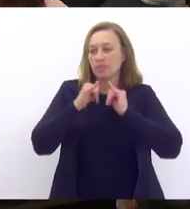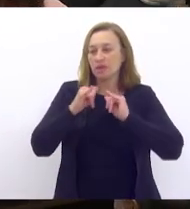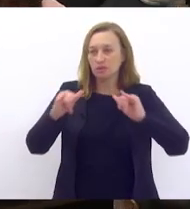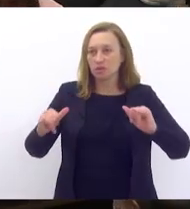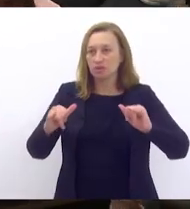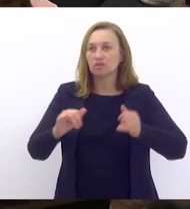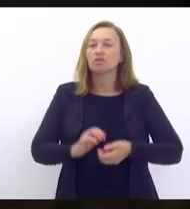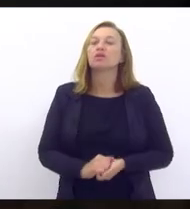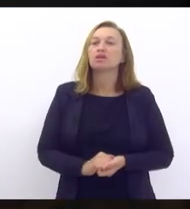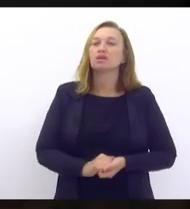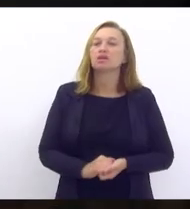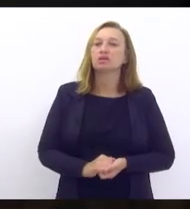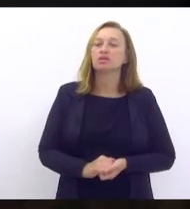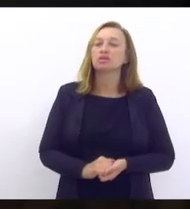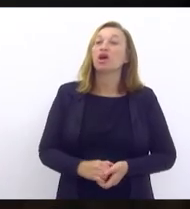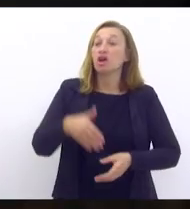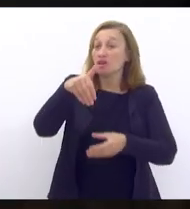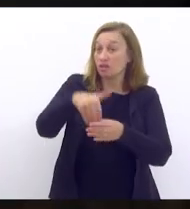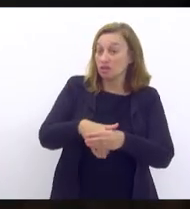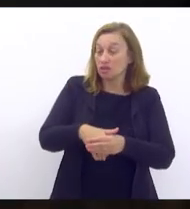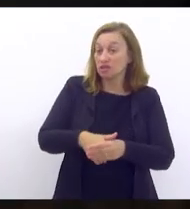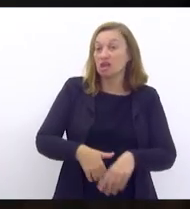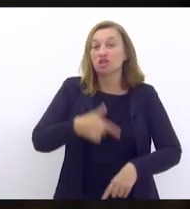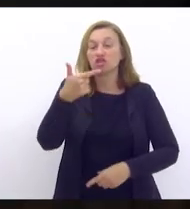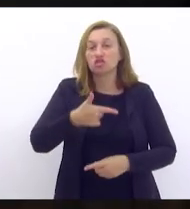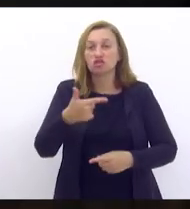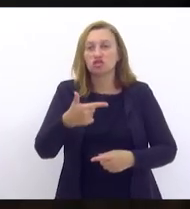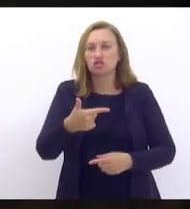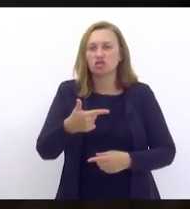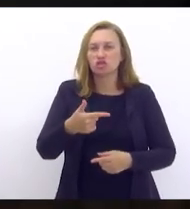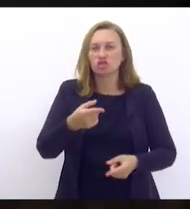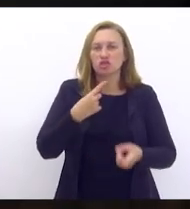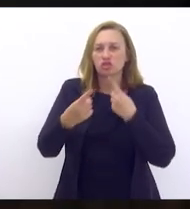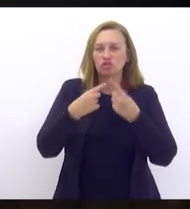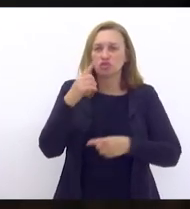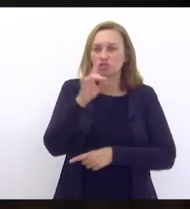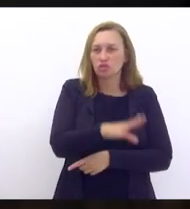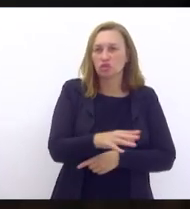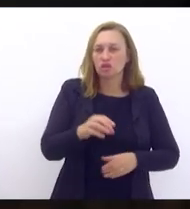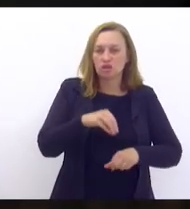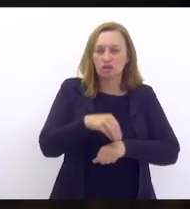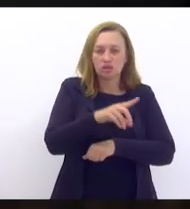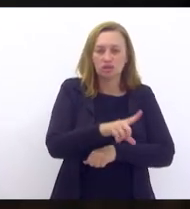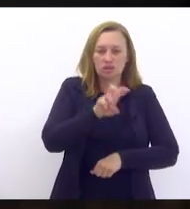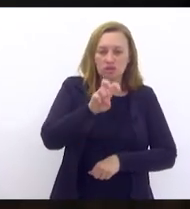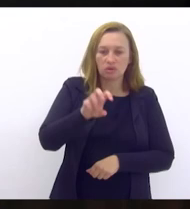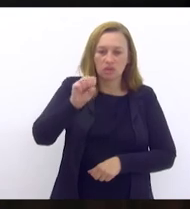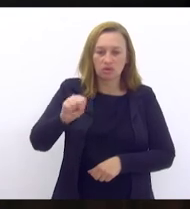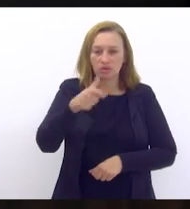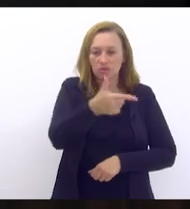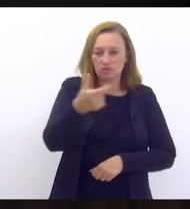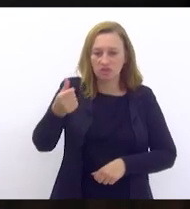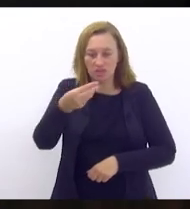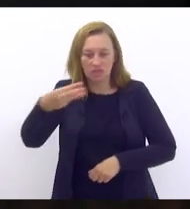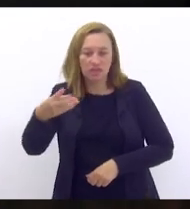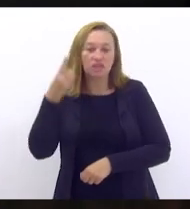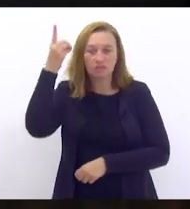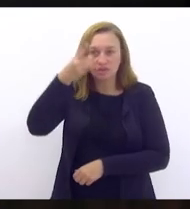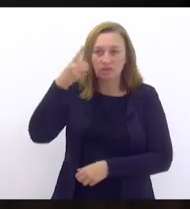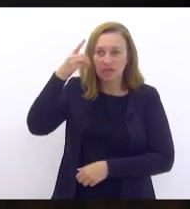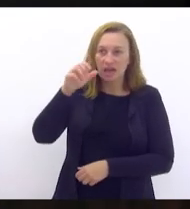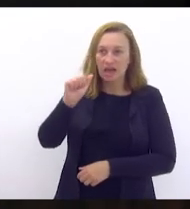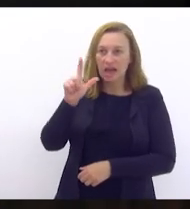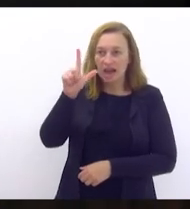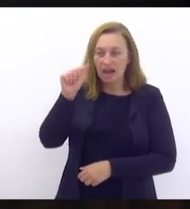Anuncio. Em votação, discussão única, indicação legislativa número 58/2023, de autoria dos deputados